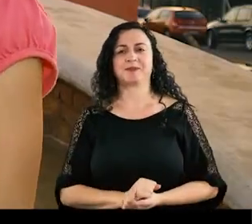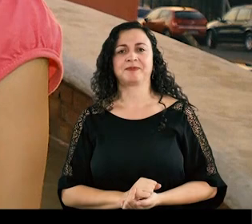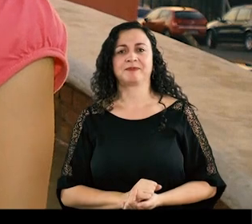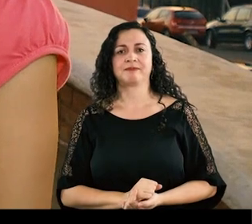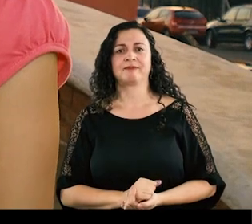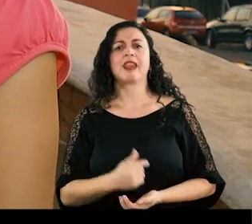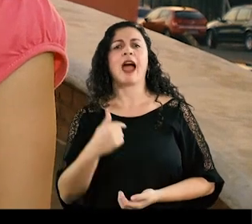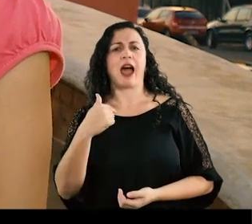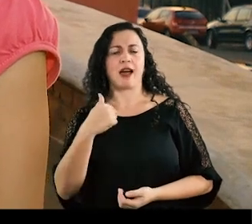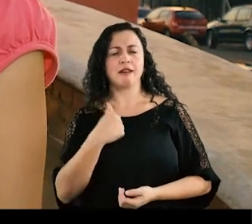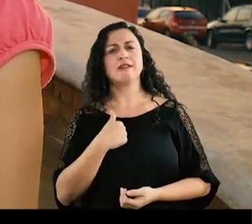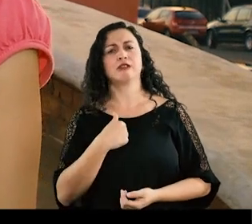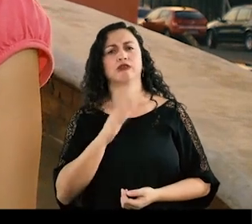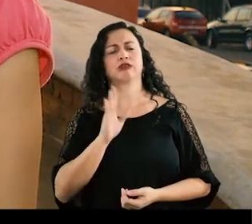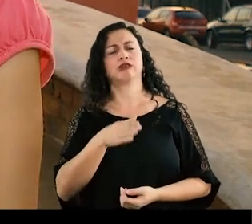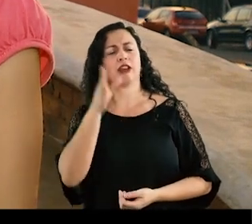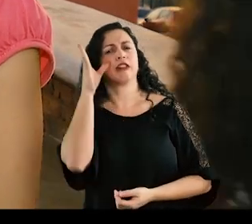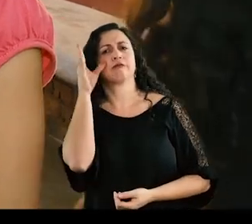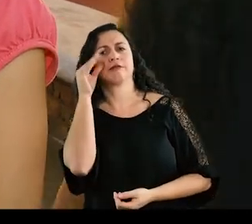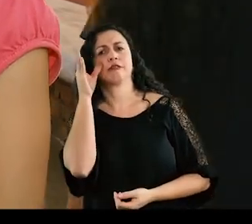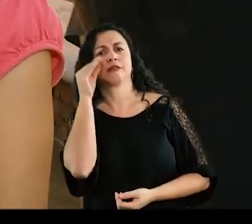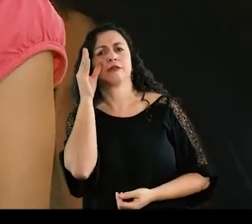Observei já